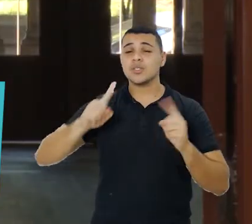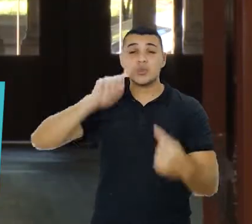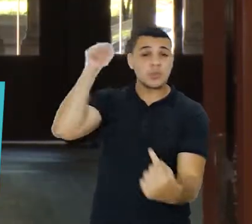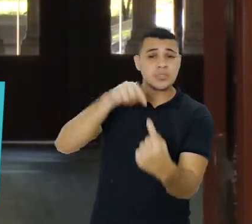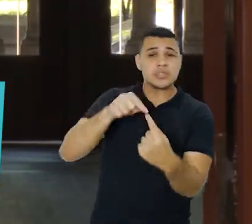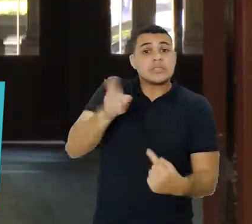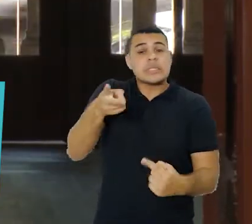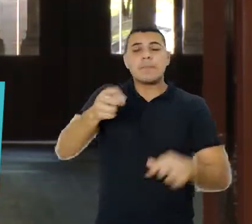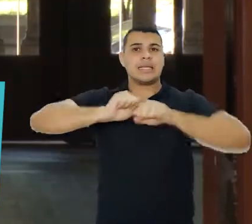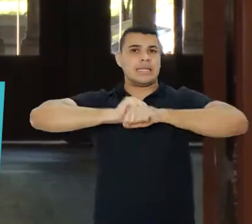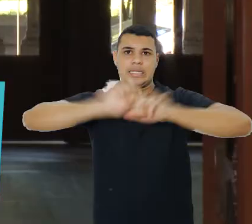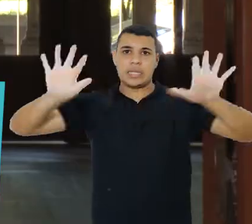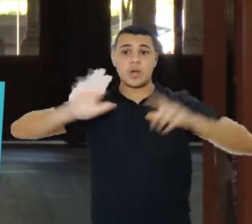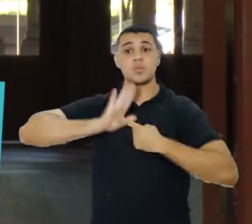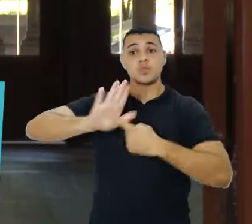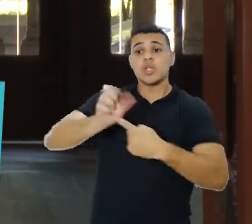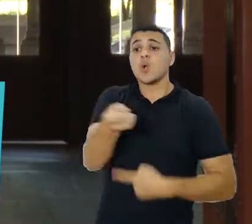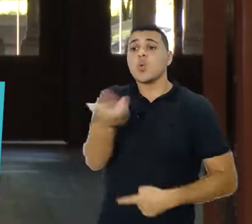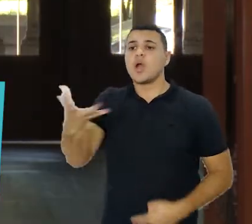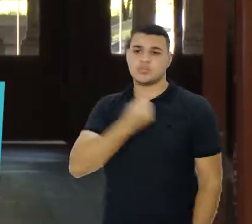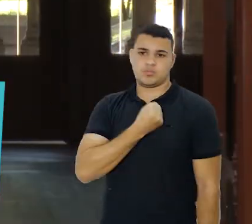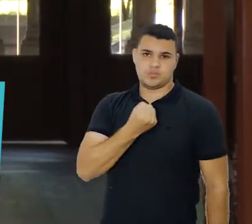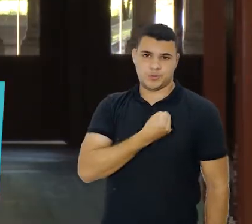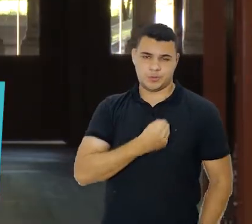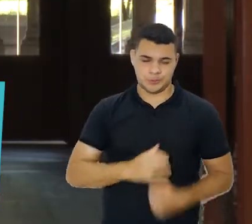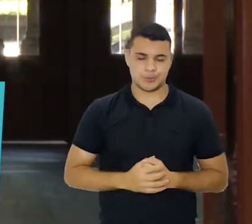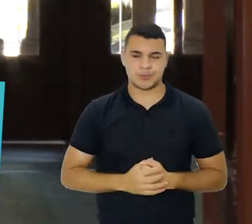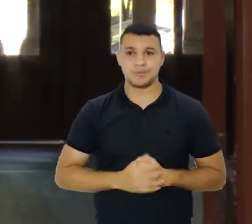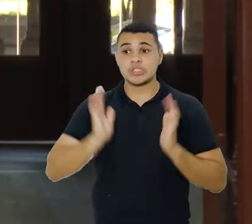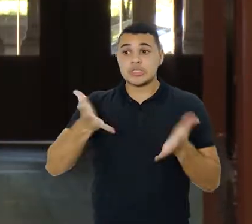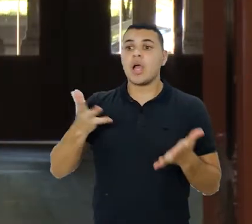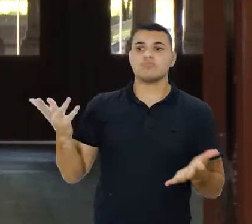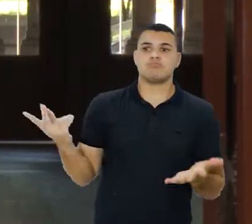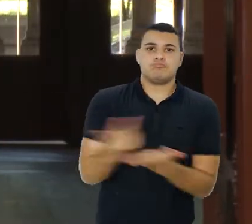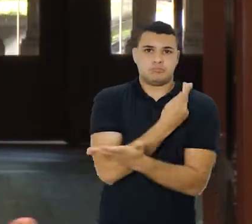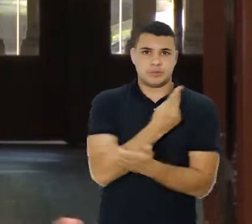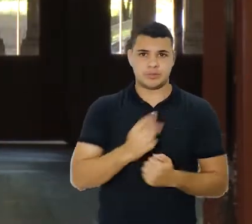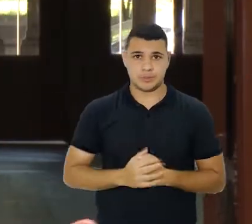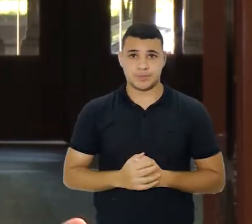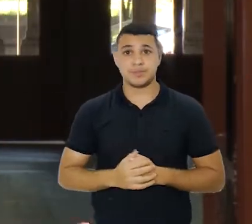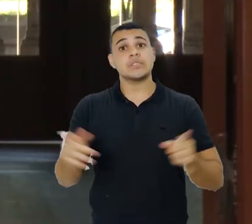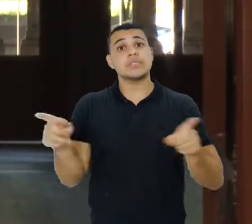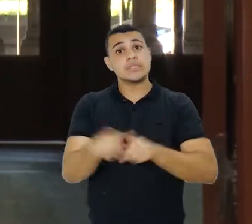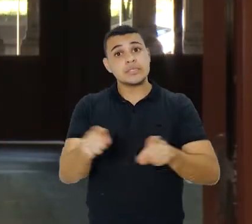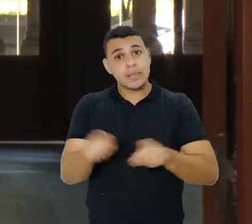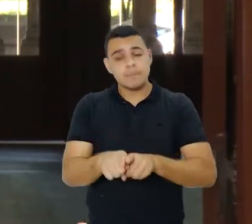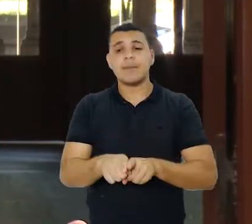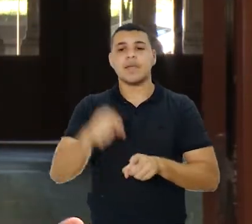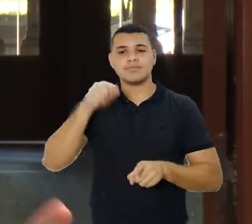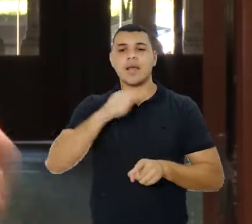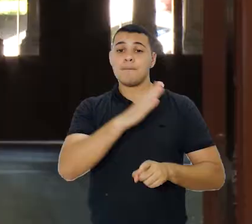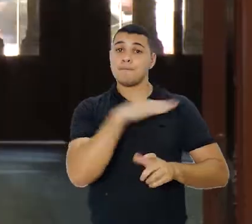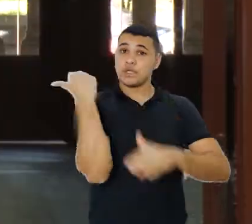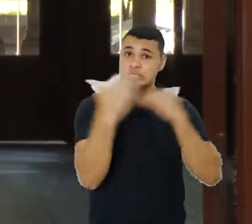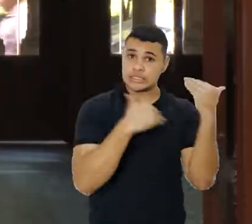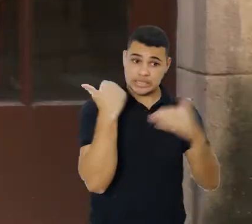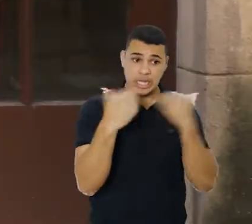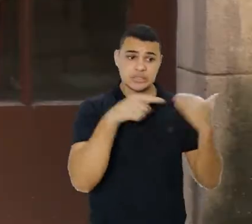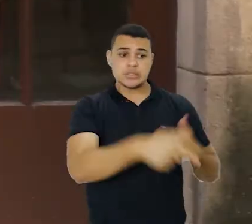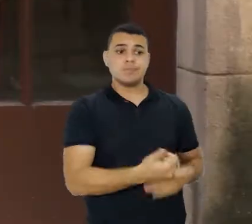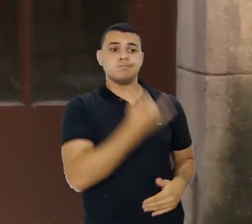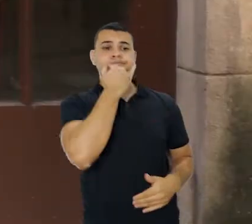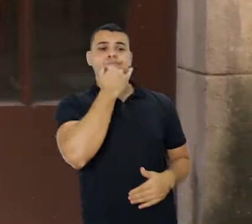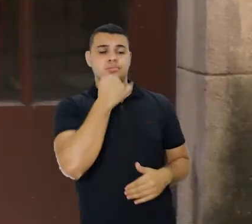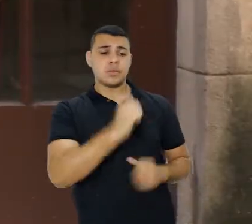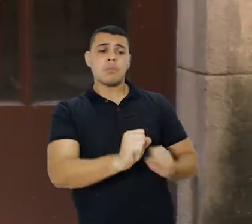foi o valor utilizado. Tá? Da mesma maneira também que a incidência, a mortalidade